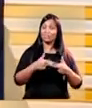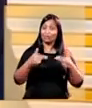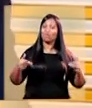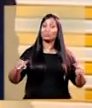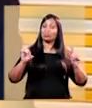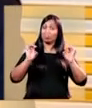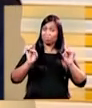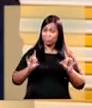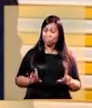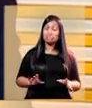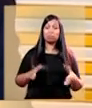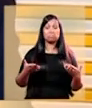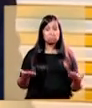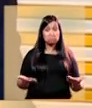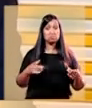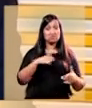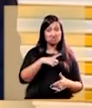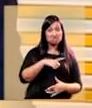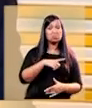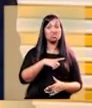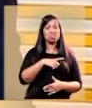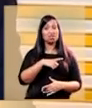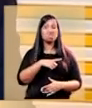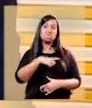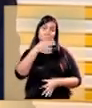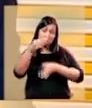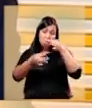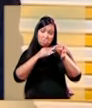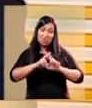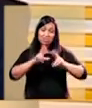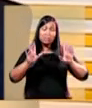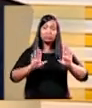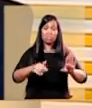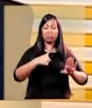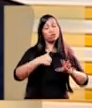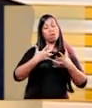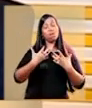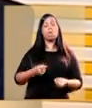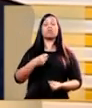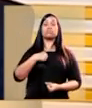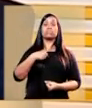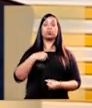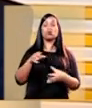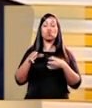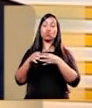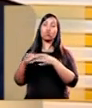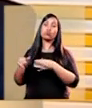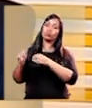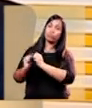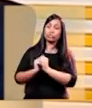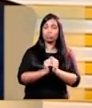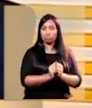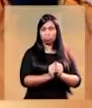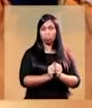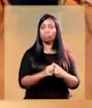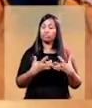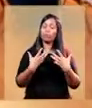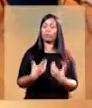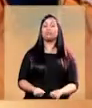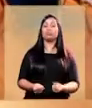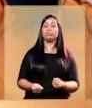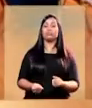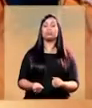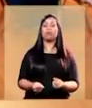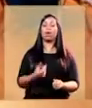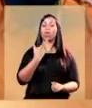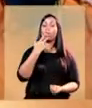nesses casos especificamente, embora houve posições em sentido contrário, eu decidi que deveria seguir o grupo de irmãos. Então, certo. A decisão foi... Já era